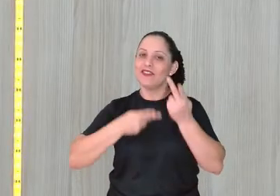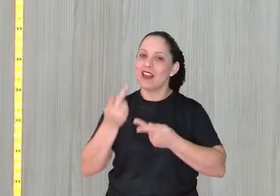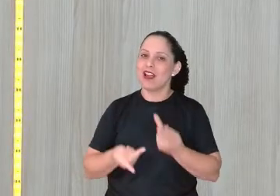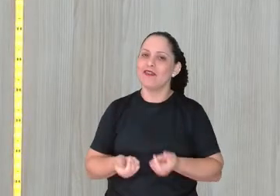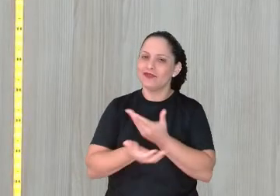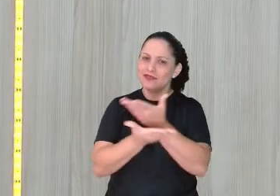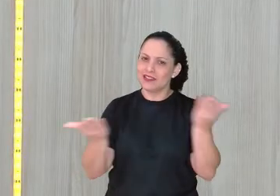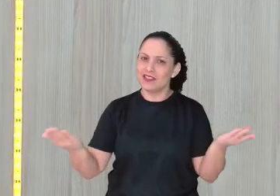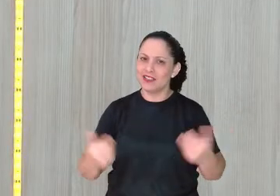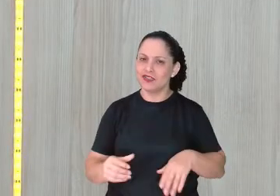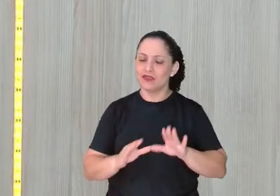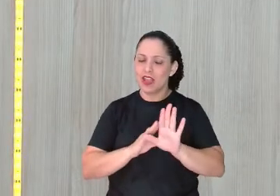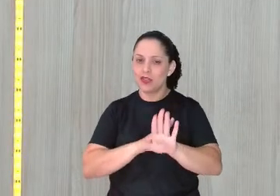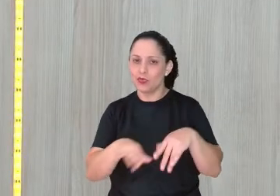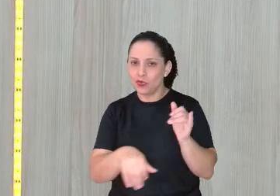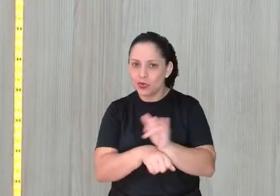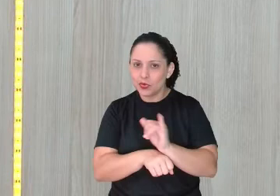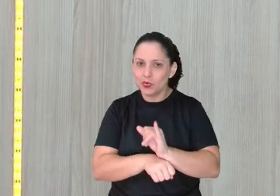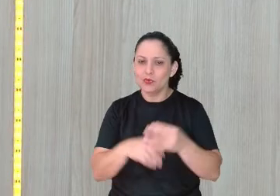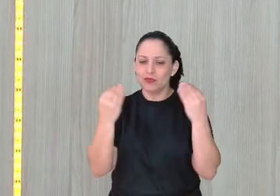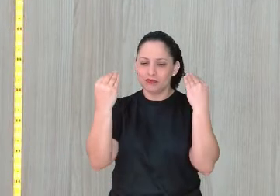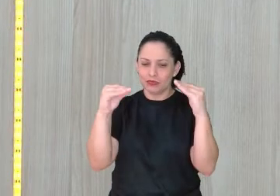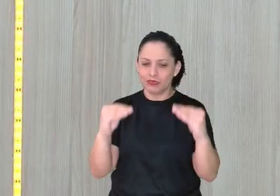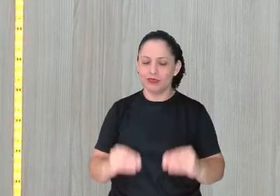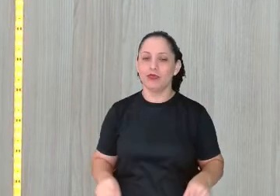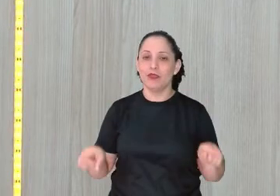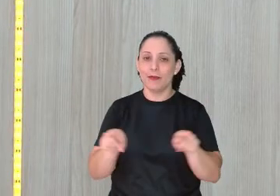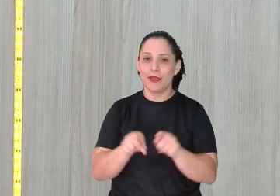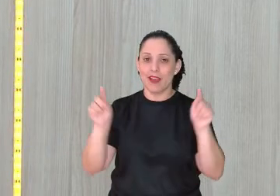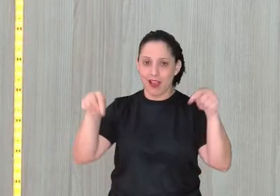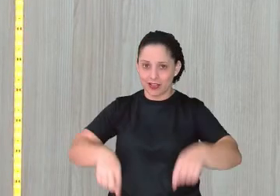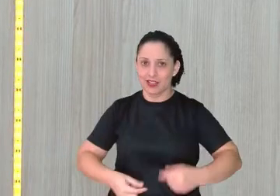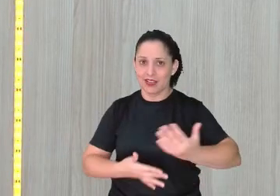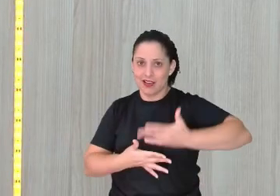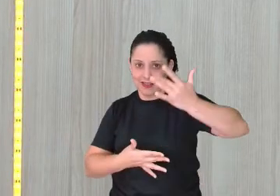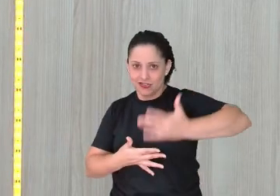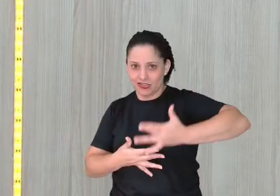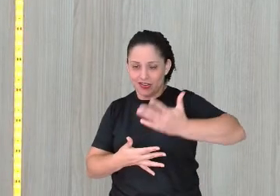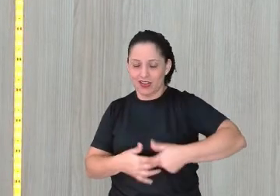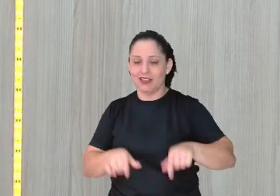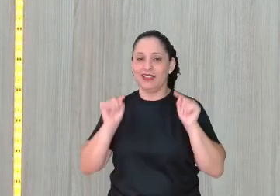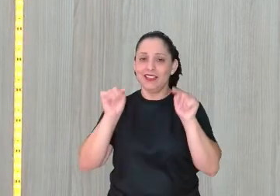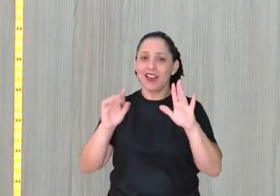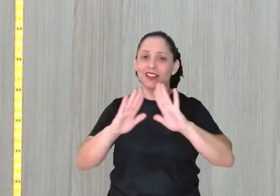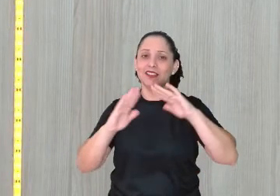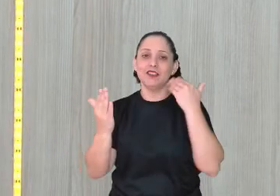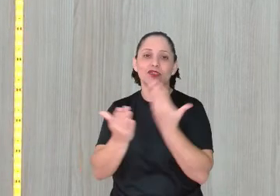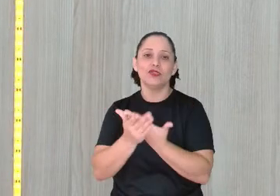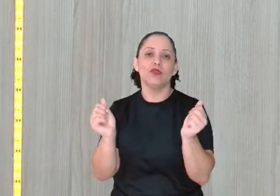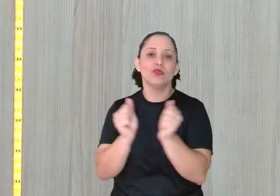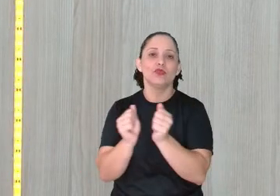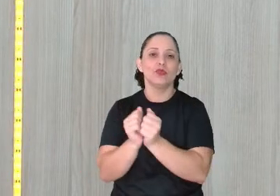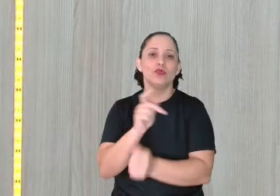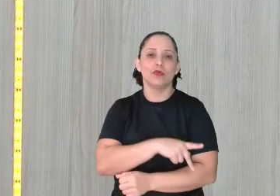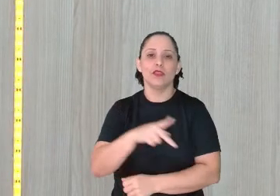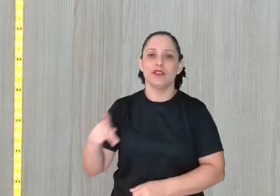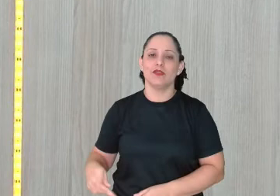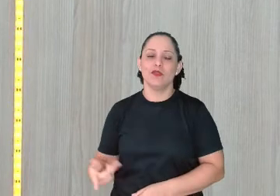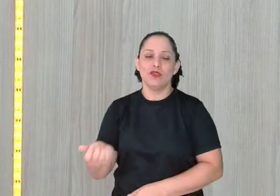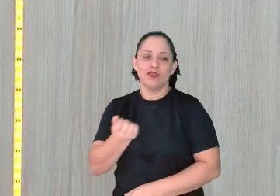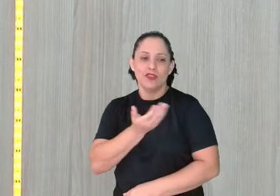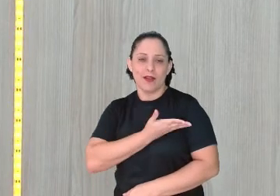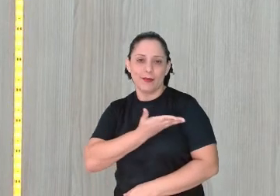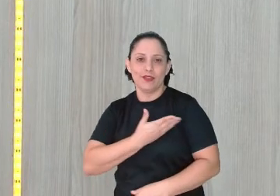YouTube, comenta aqui também nas aulas ao vivo, que é importantíssimo, e comenta aí na sua escola, né, com seus professores, seus